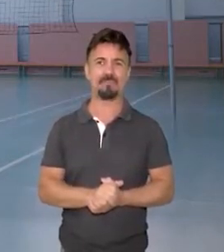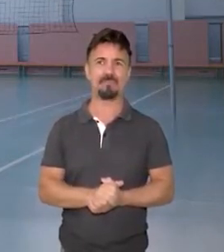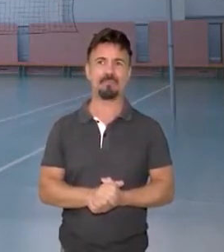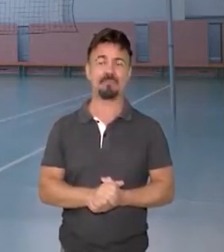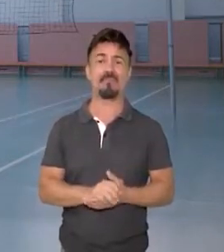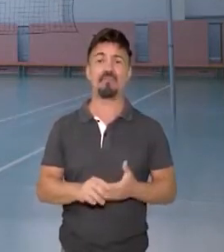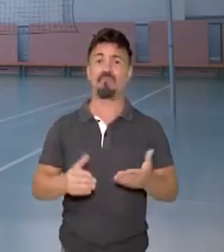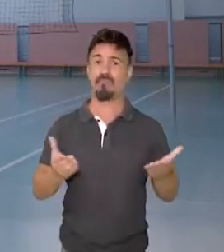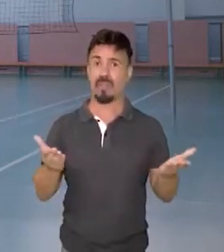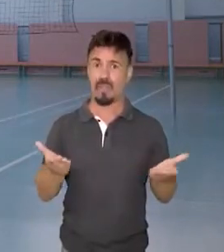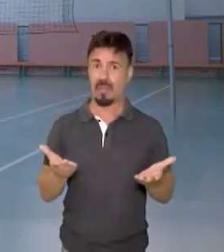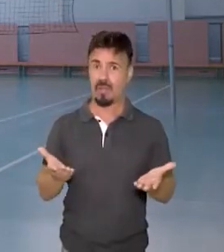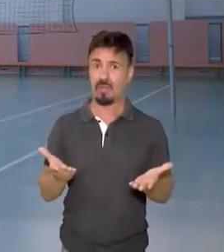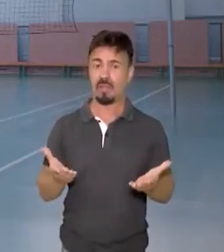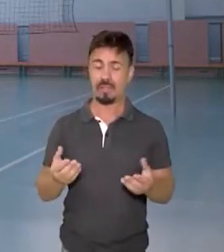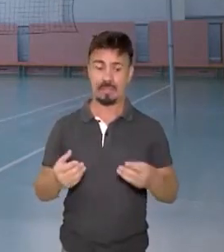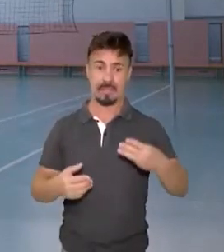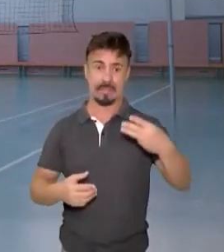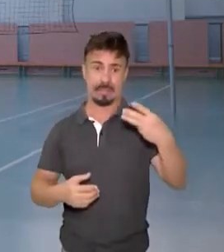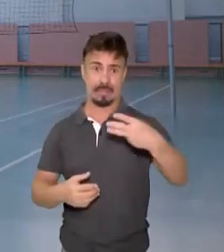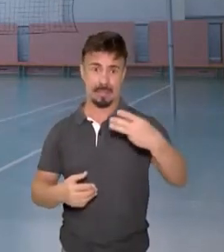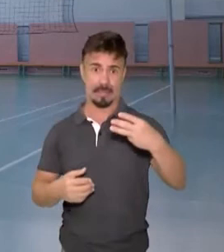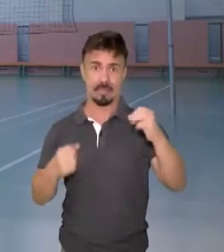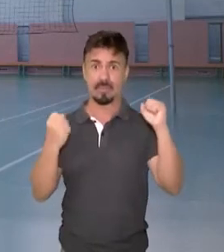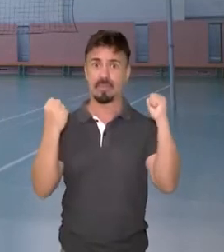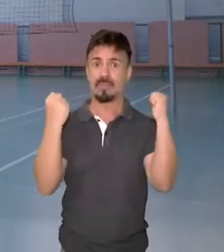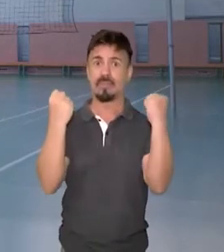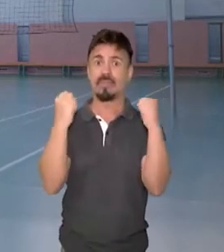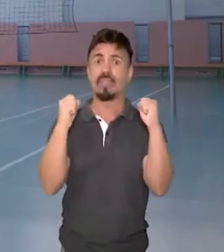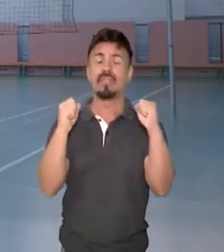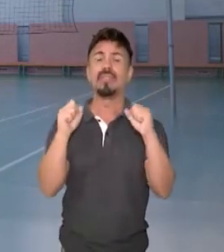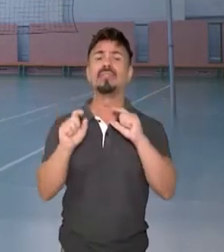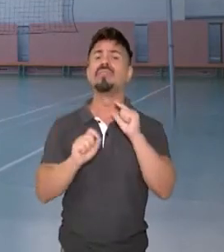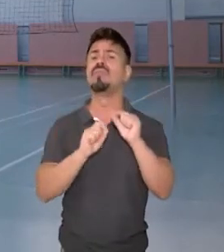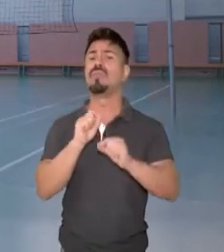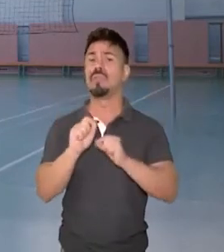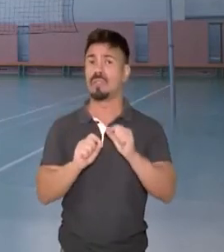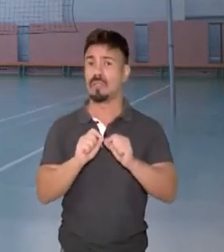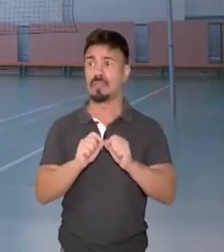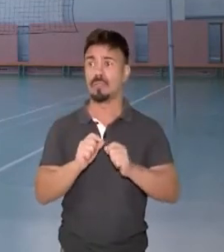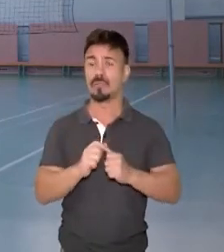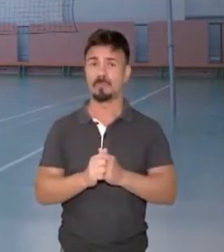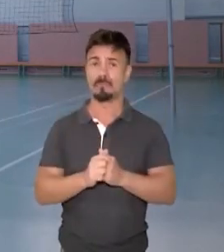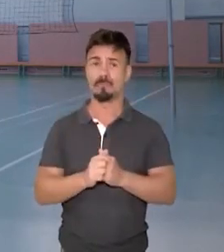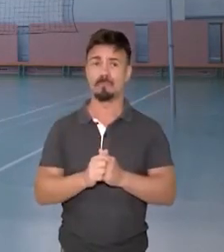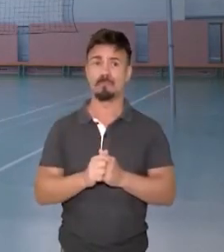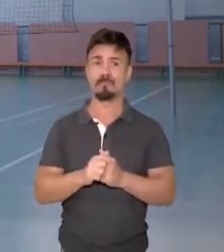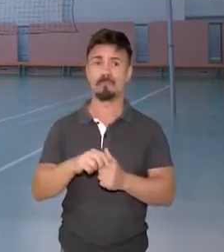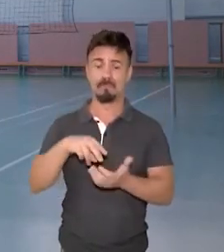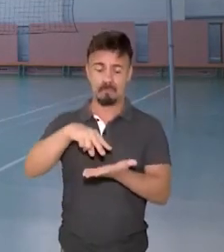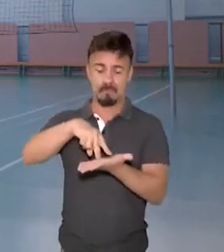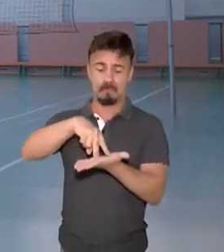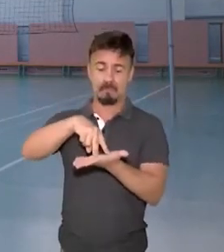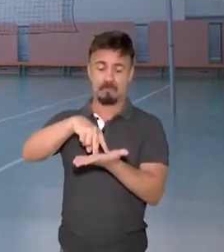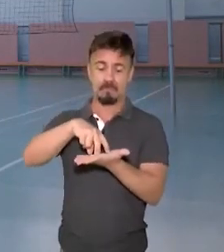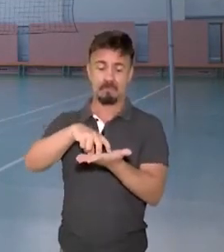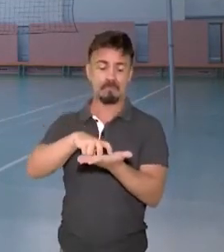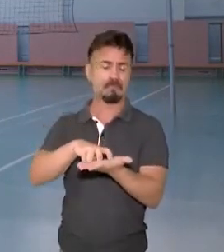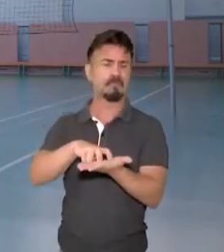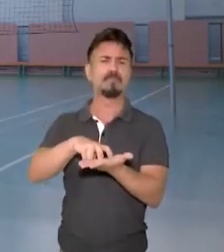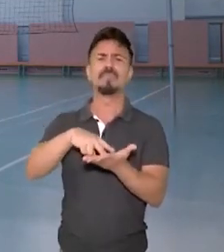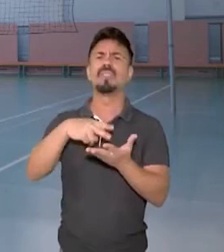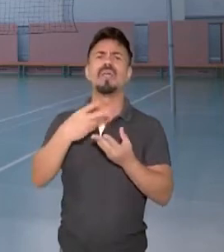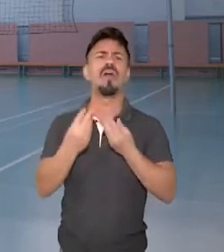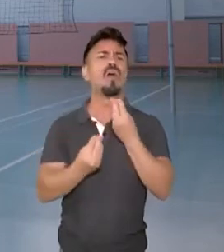e agora pessoal nosso terceiro exercício consiste em o agachamento agachamentos para ver